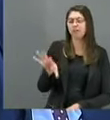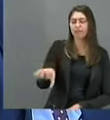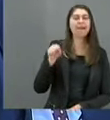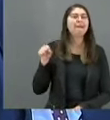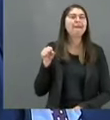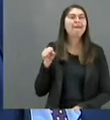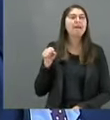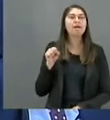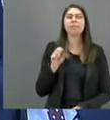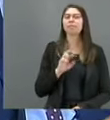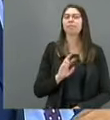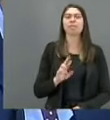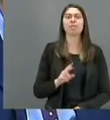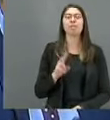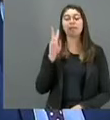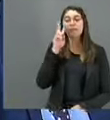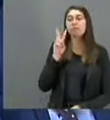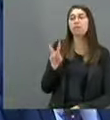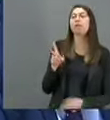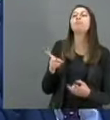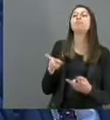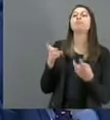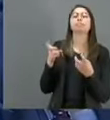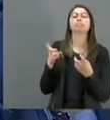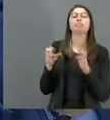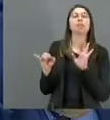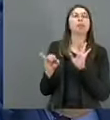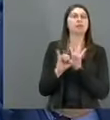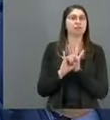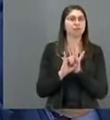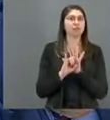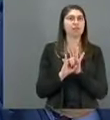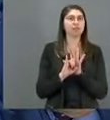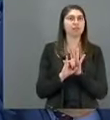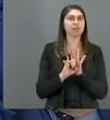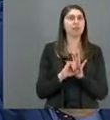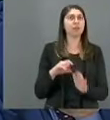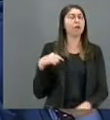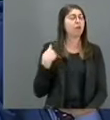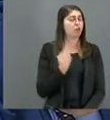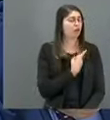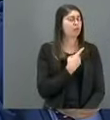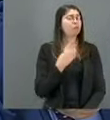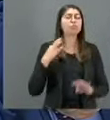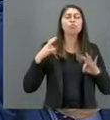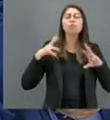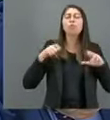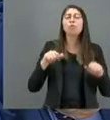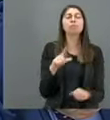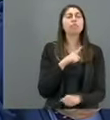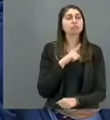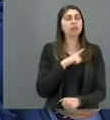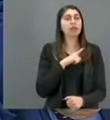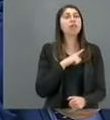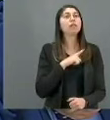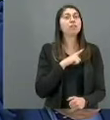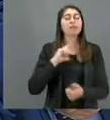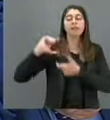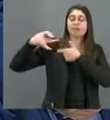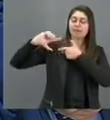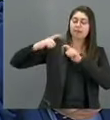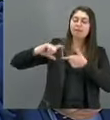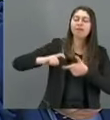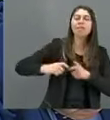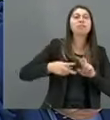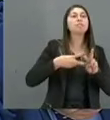é que eu me reconheça. Todos nós aqui temos sangue de índio. Muitos aqui têm